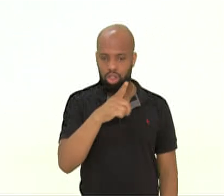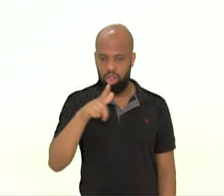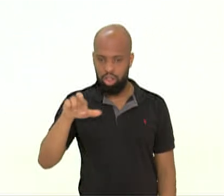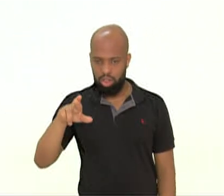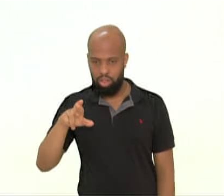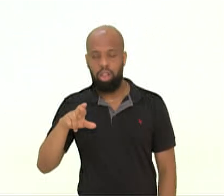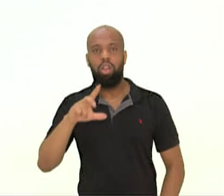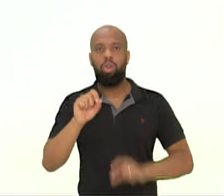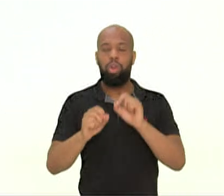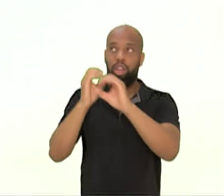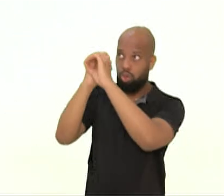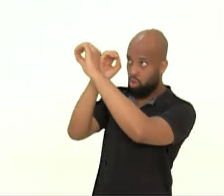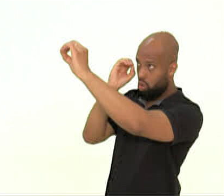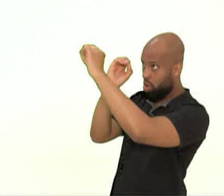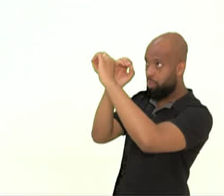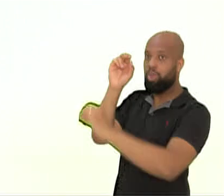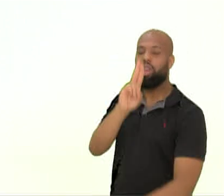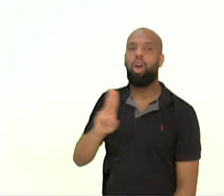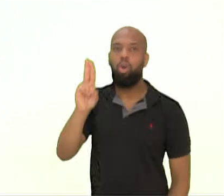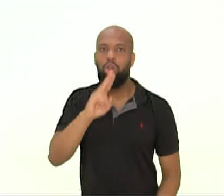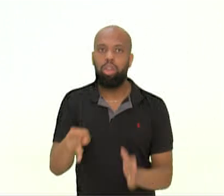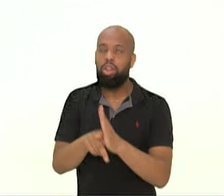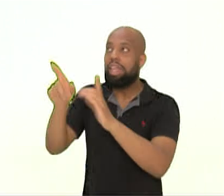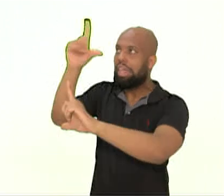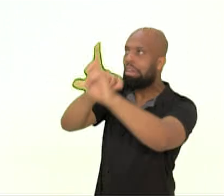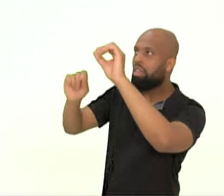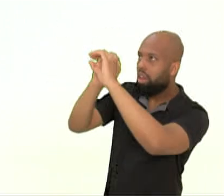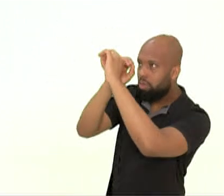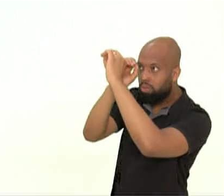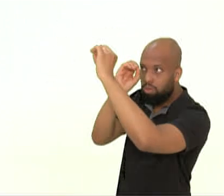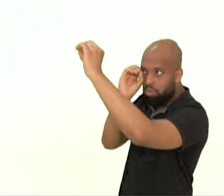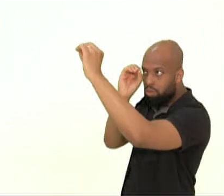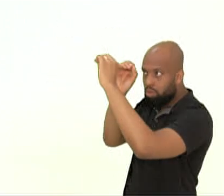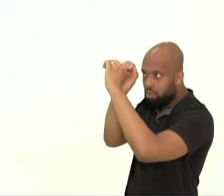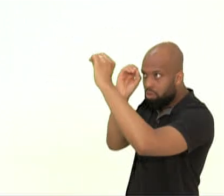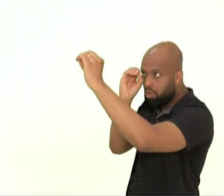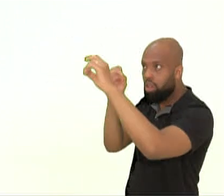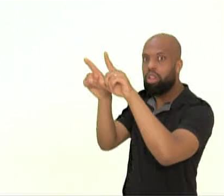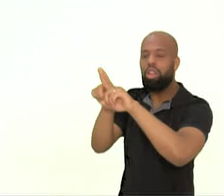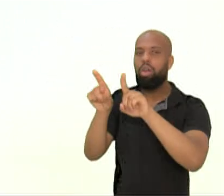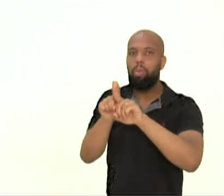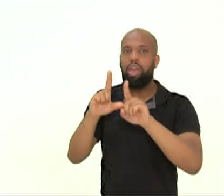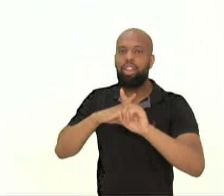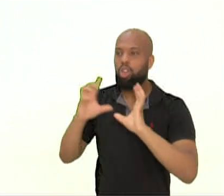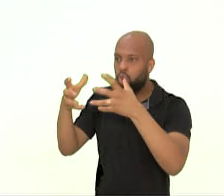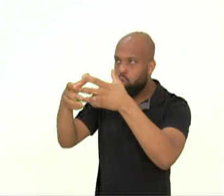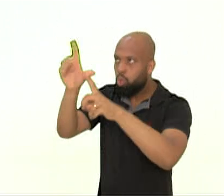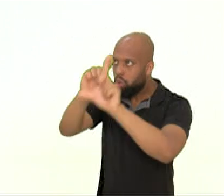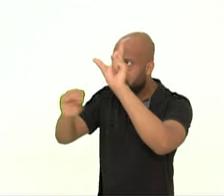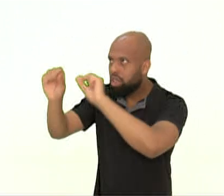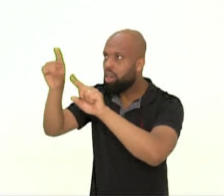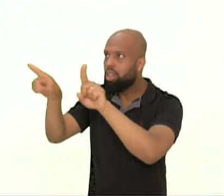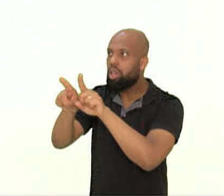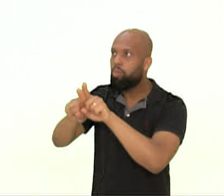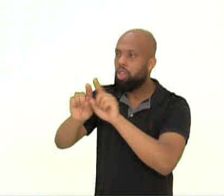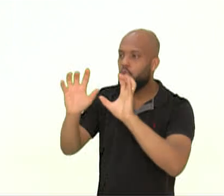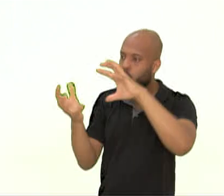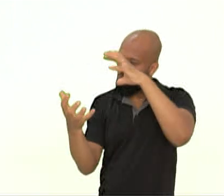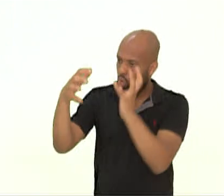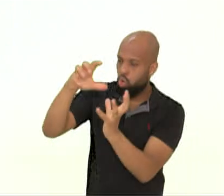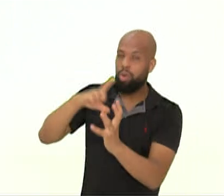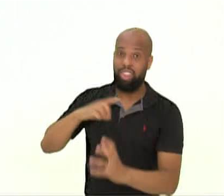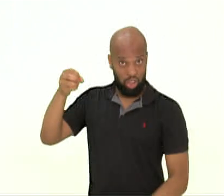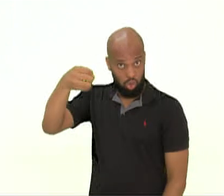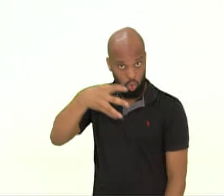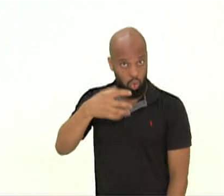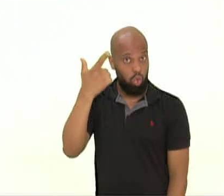na astronomia, quando da observação de estrelas, galáxias e outros corpos emissores de luz, podemos determinar